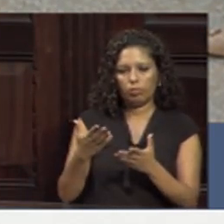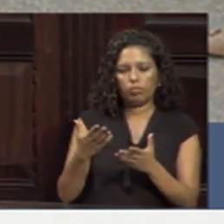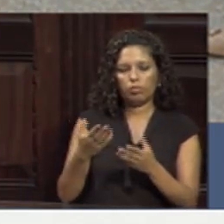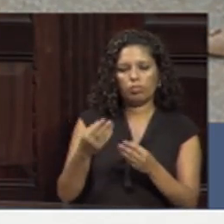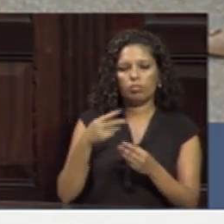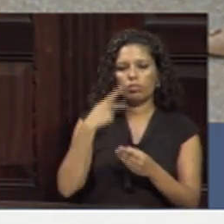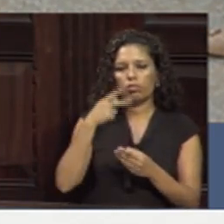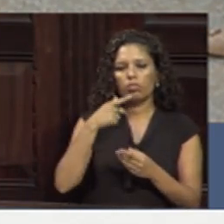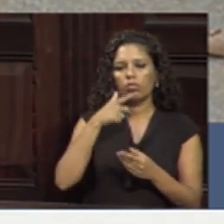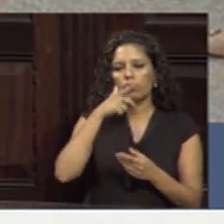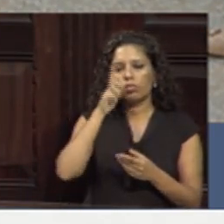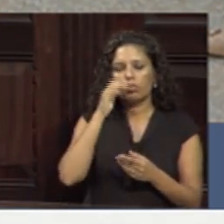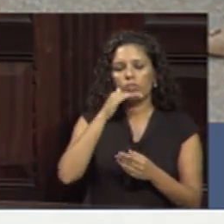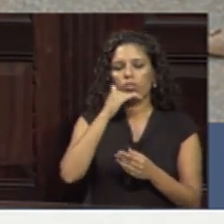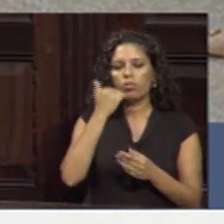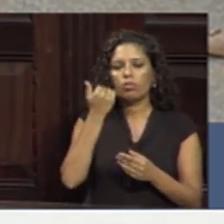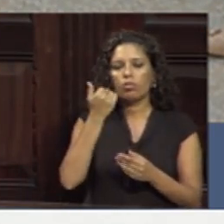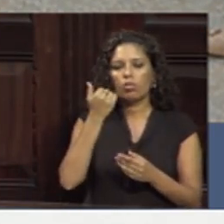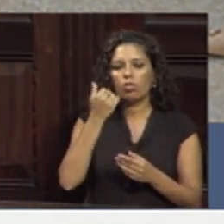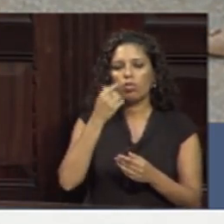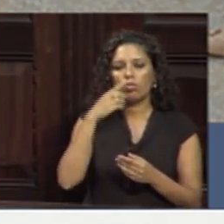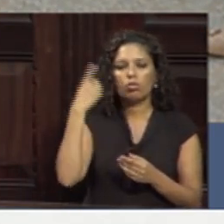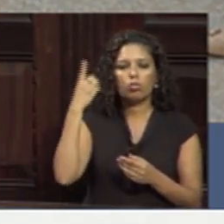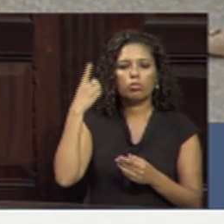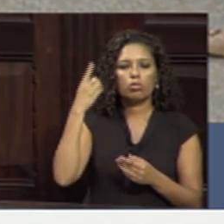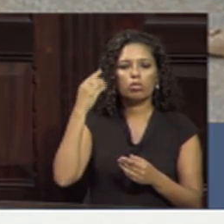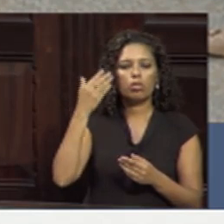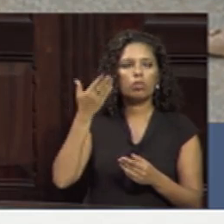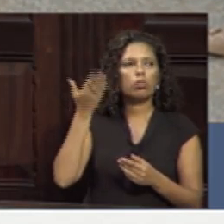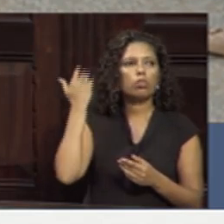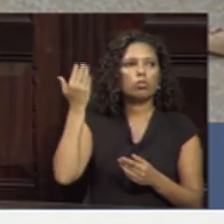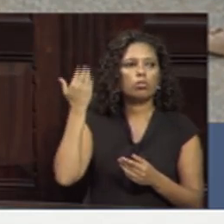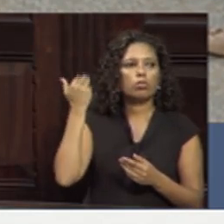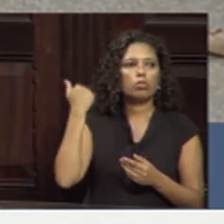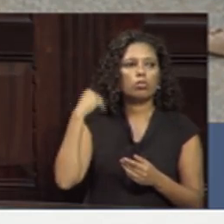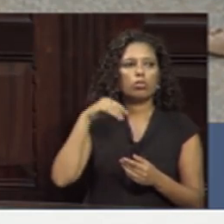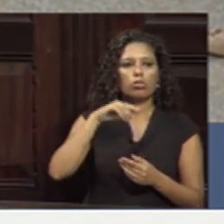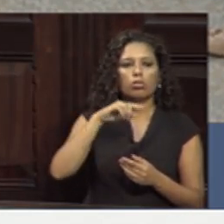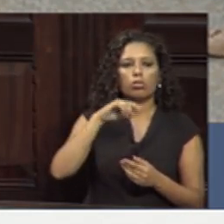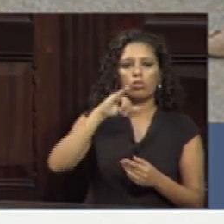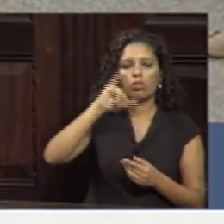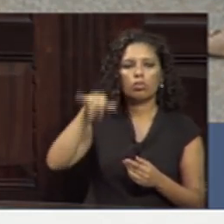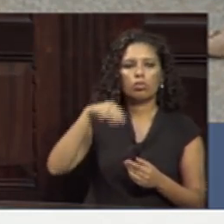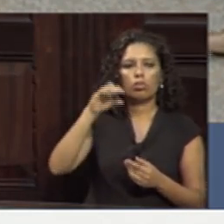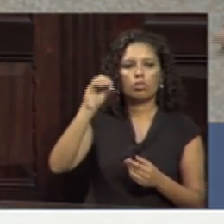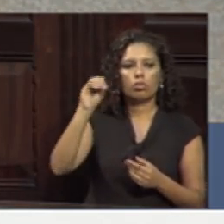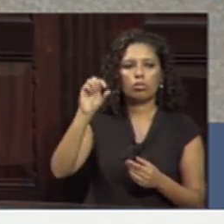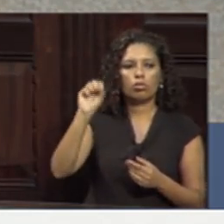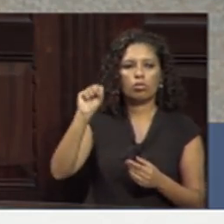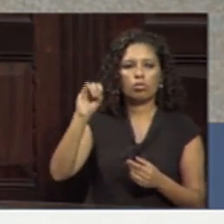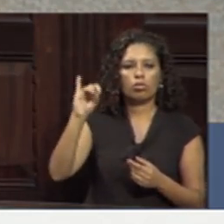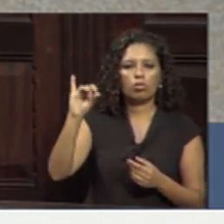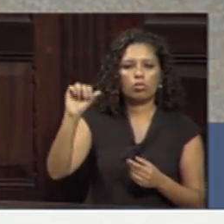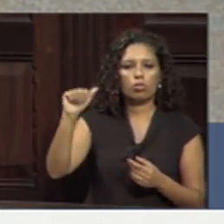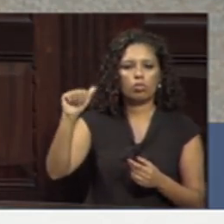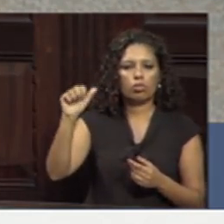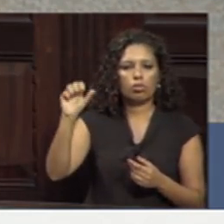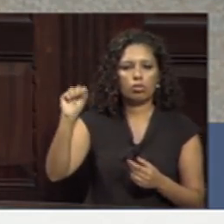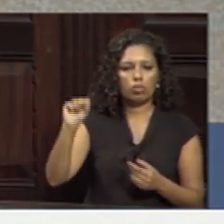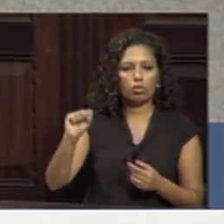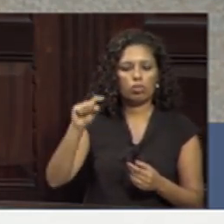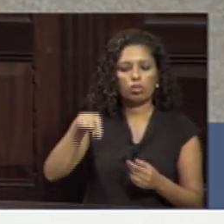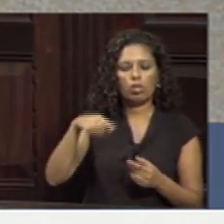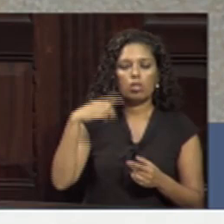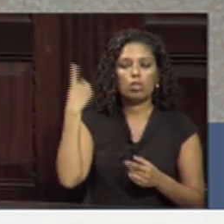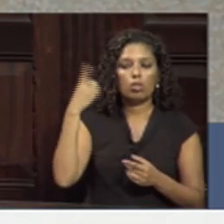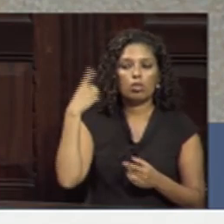faleceu o ex-deputado Josias Ávila, por 4 vezes deputado estadual nessa casa, um fluminense, um carioca